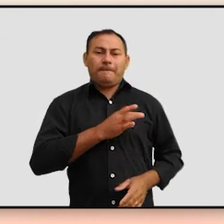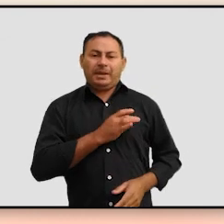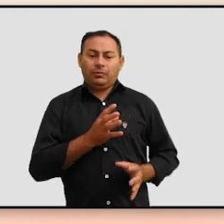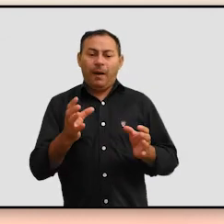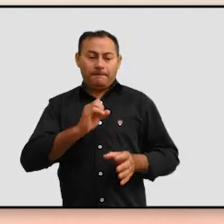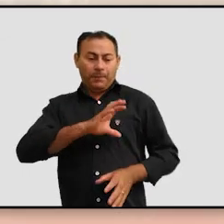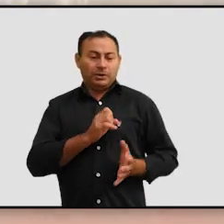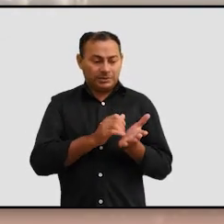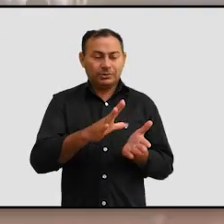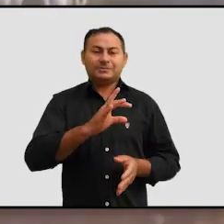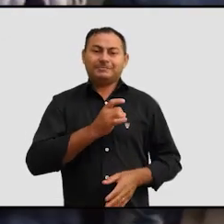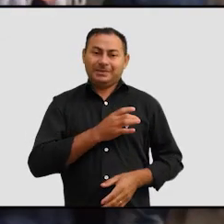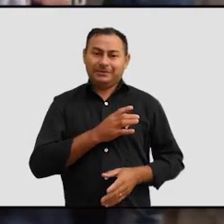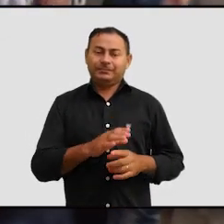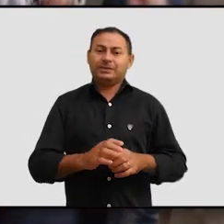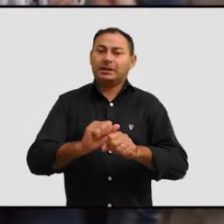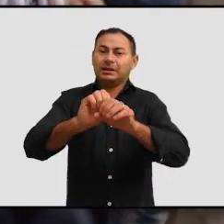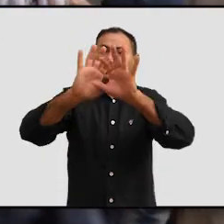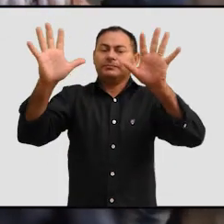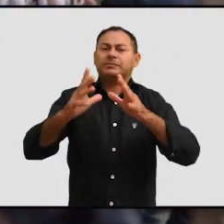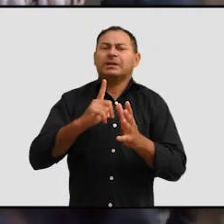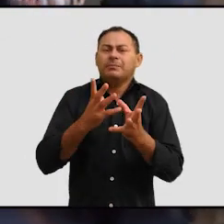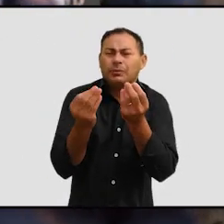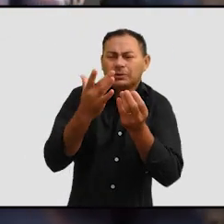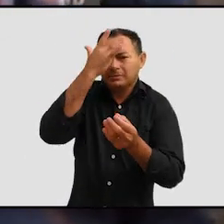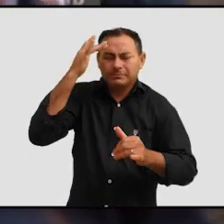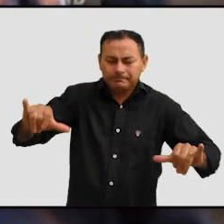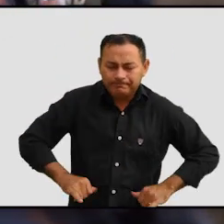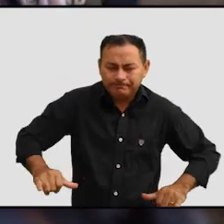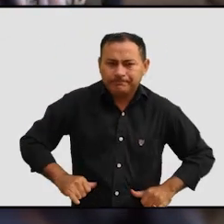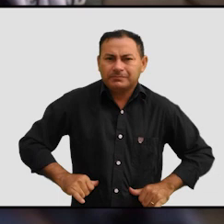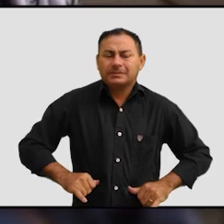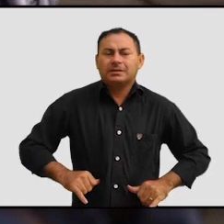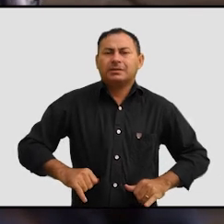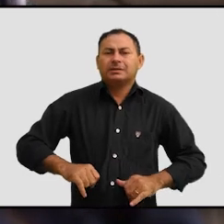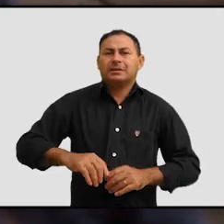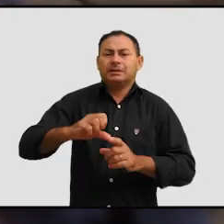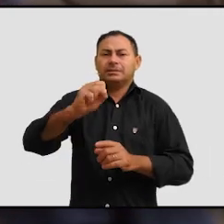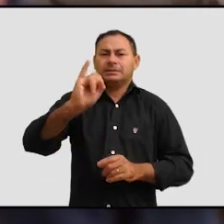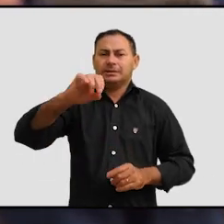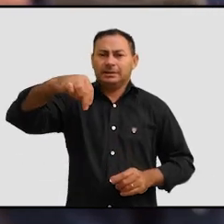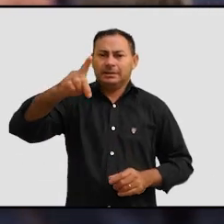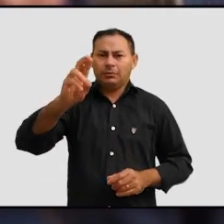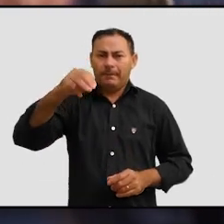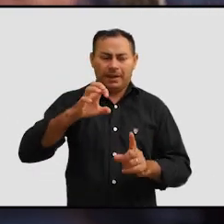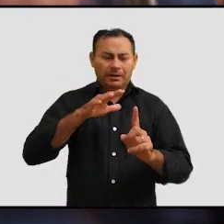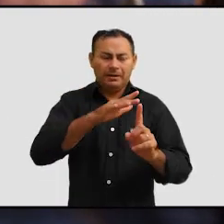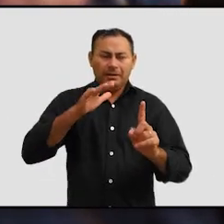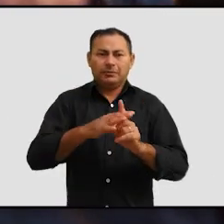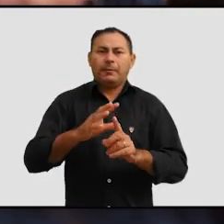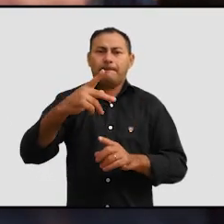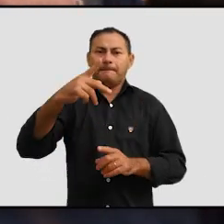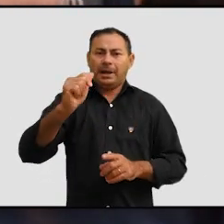medo. Esta é uma grande declaração. Existe muita gente sofrendo de síndrome do pânico. Pouca